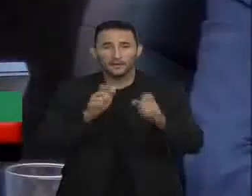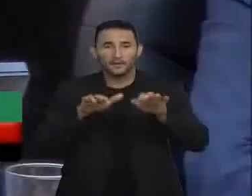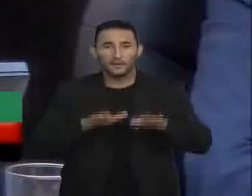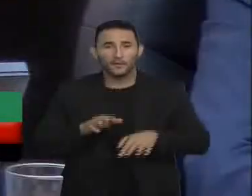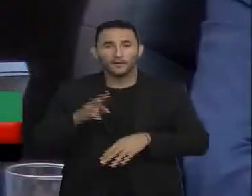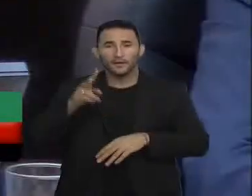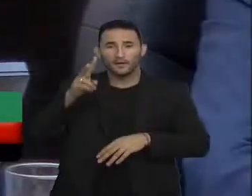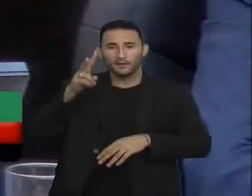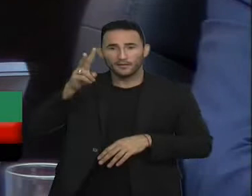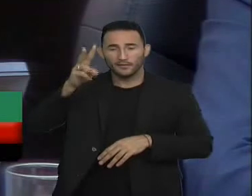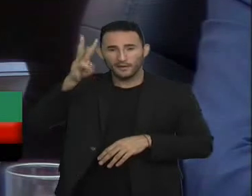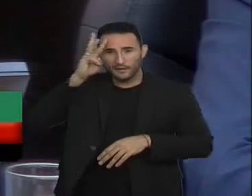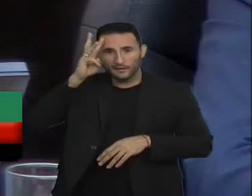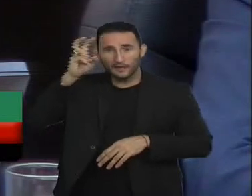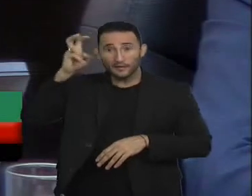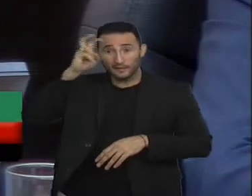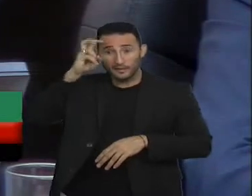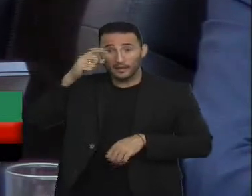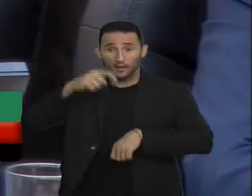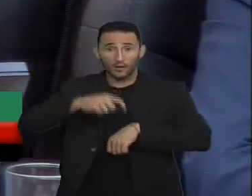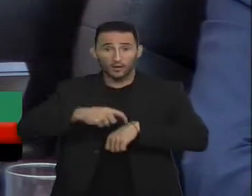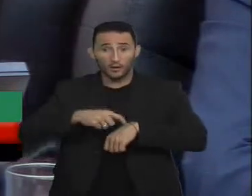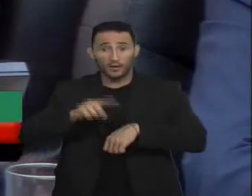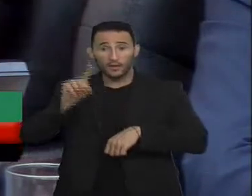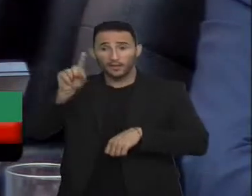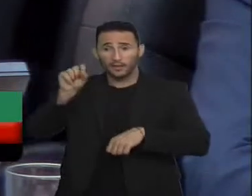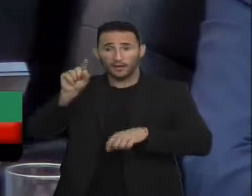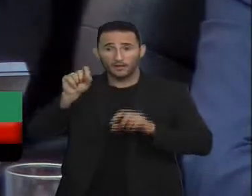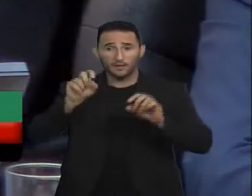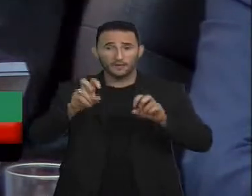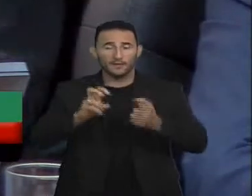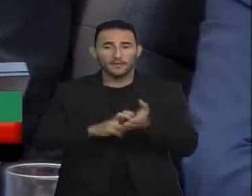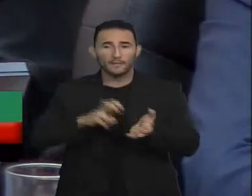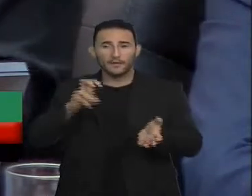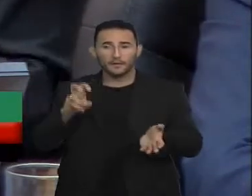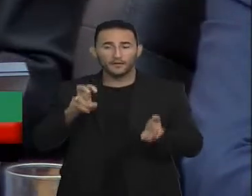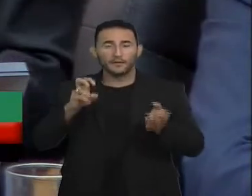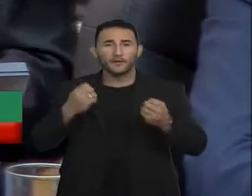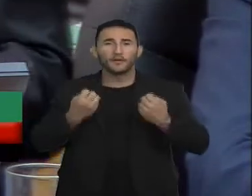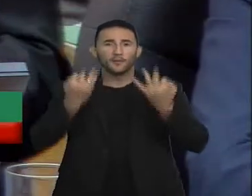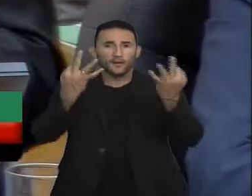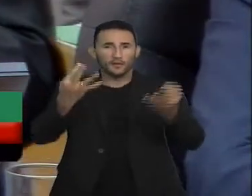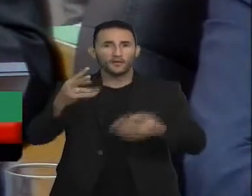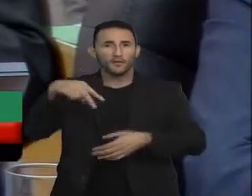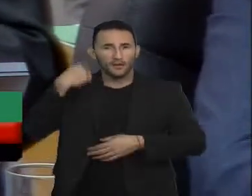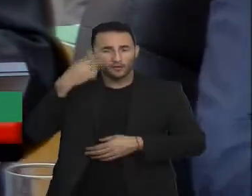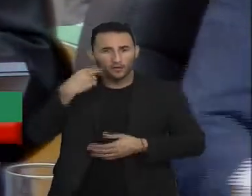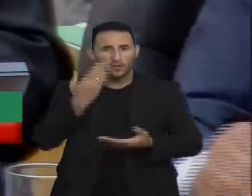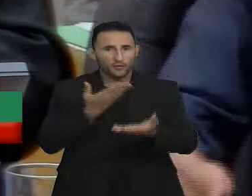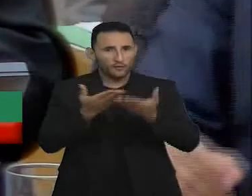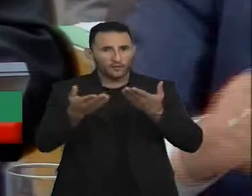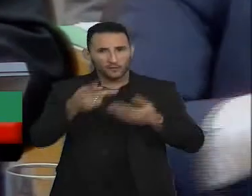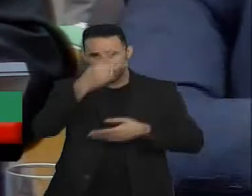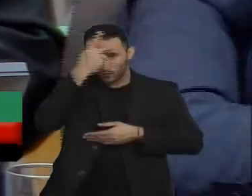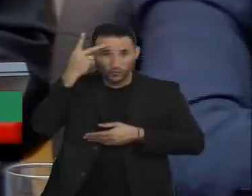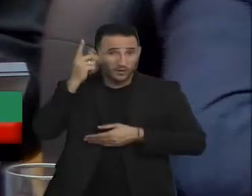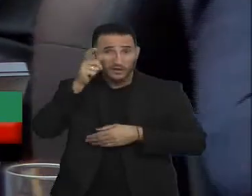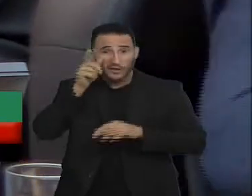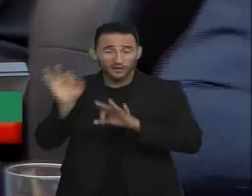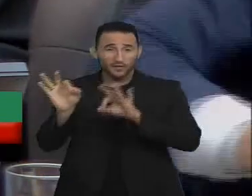quintas, às 10 horas da manhã. Esclarecendo aos senhores vereadores, a quem está nos assistindo, que nós temos